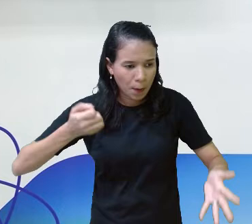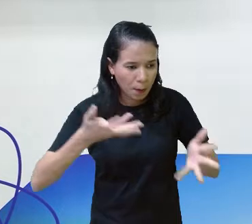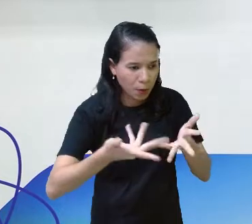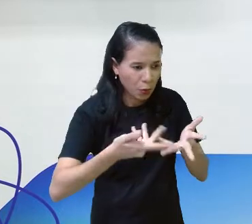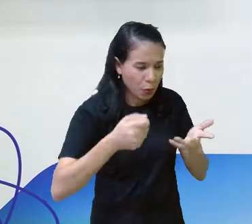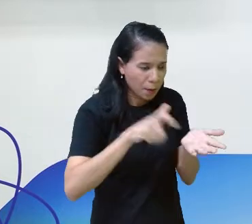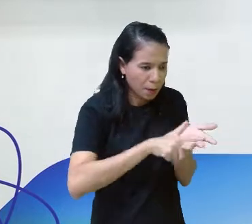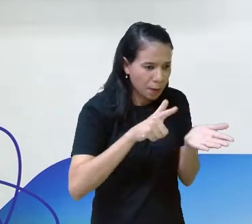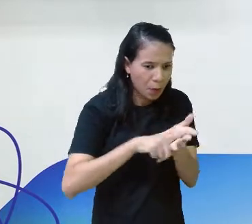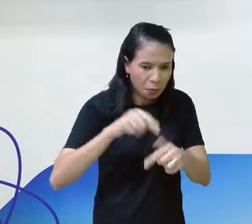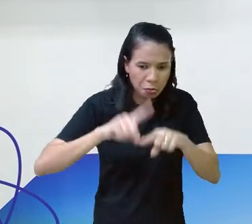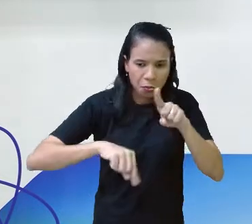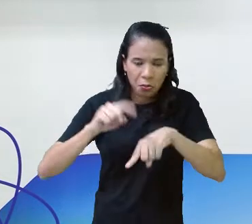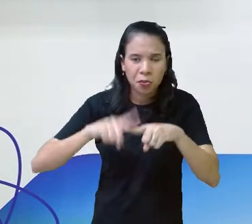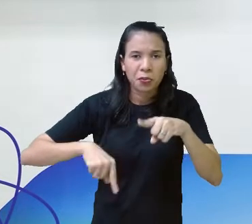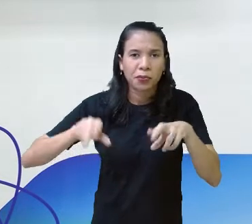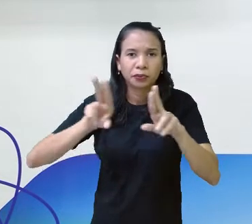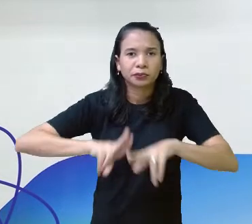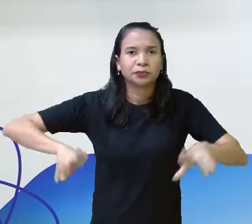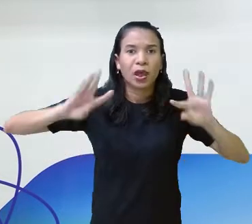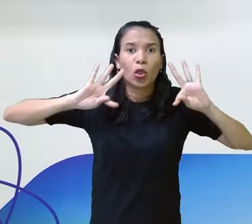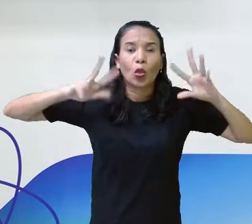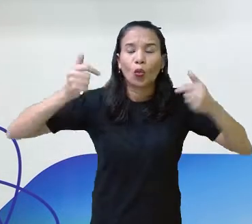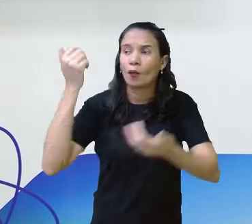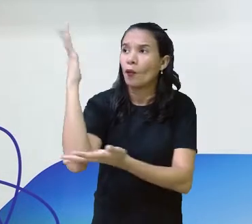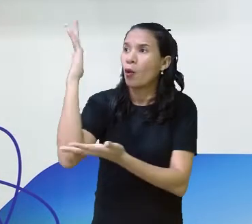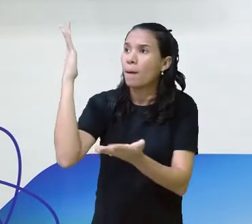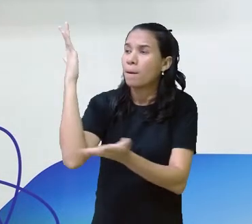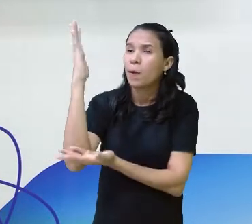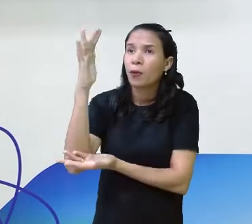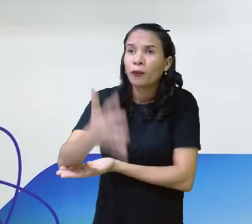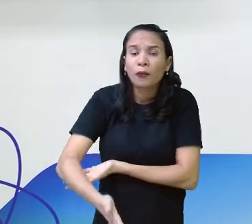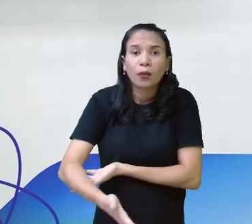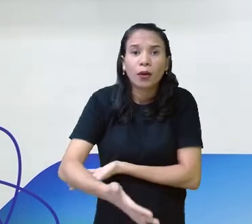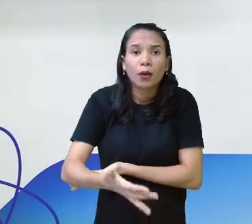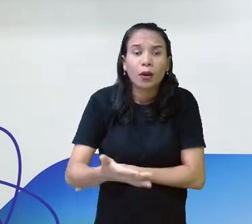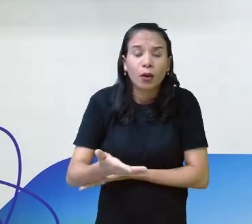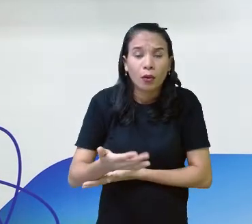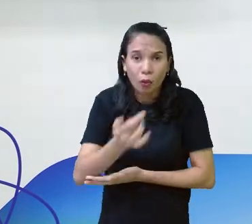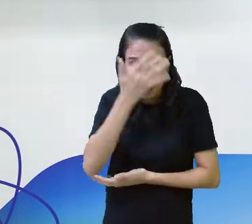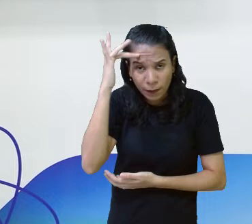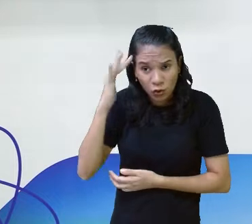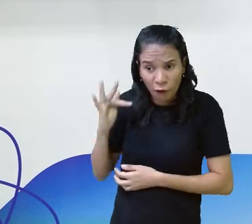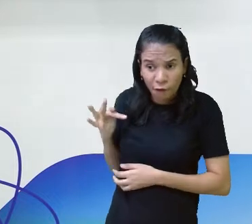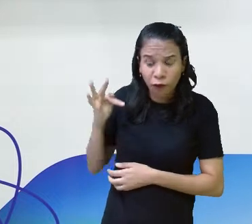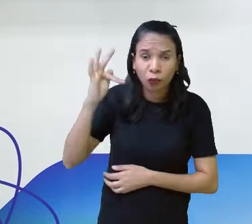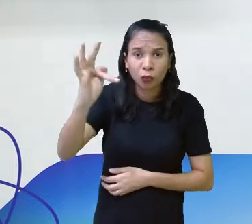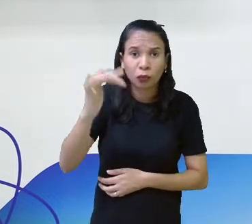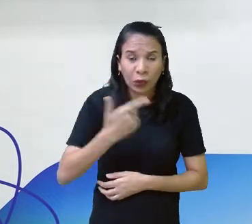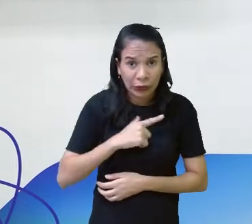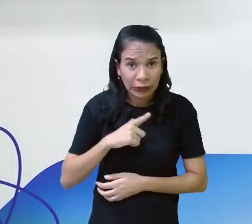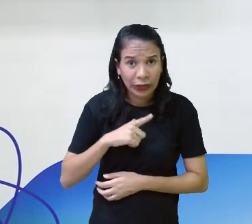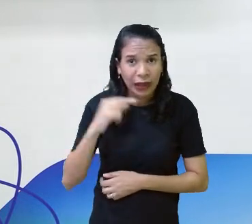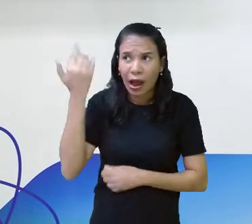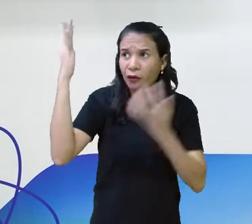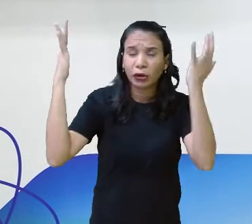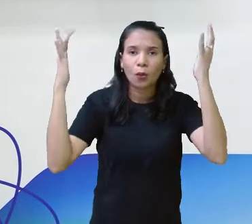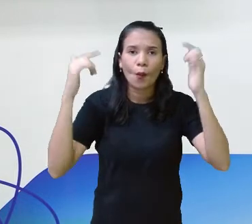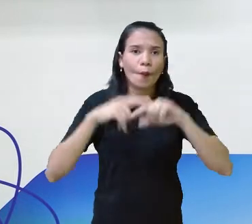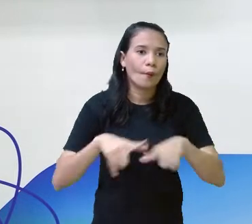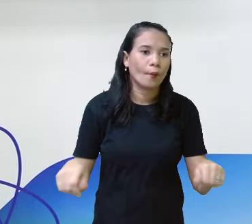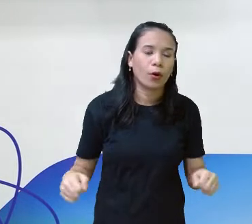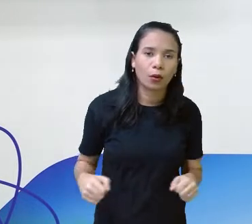fazer papel, fazer tudo que madeira pode oferecer. As próximas gerações vão ter madeira? Não. Os animais